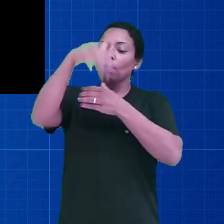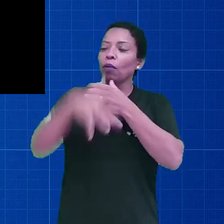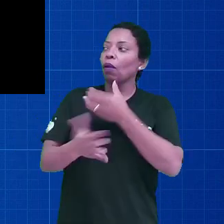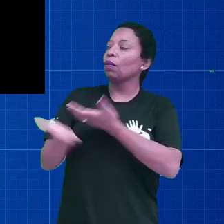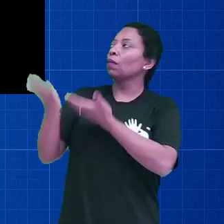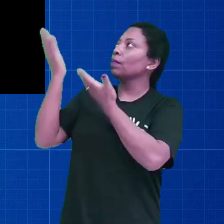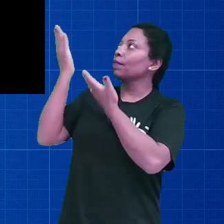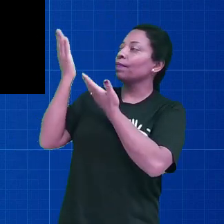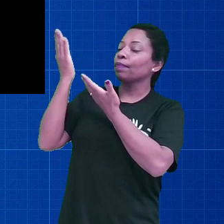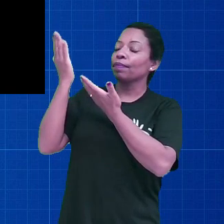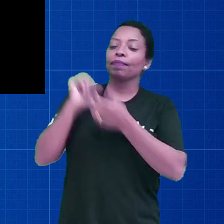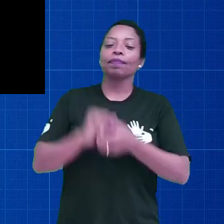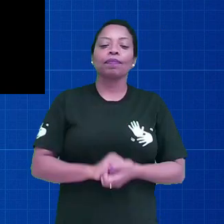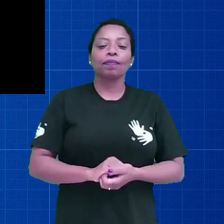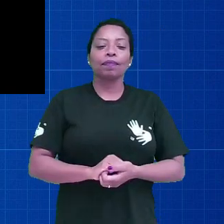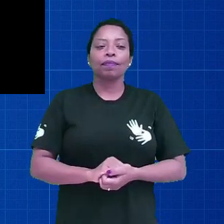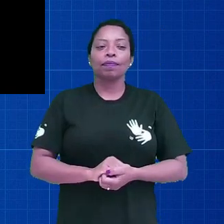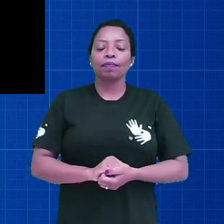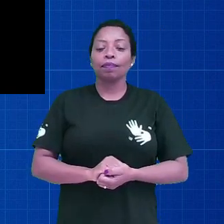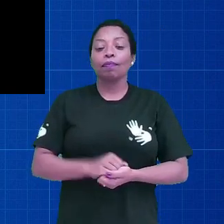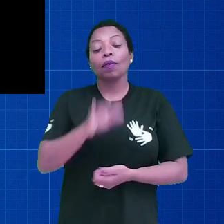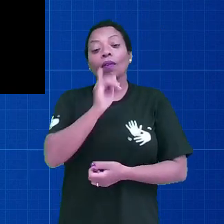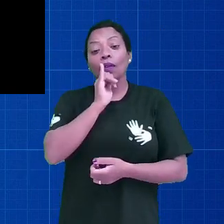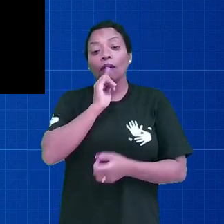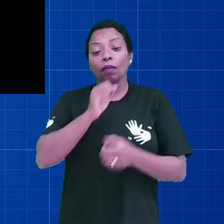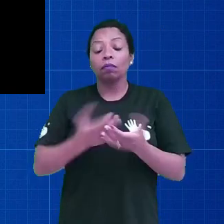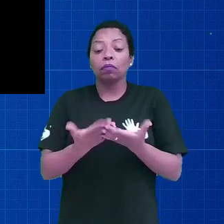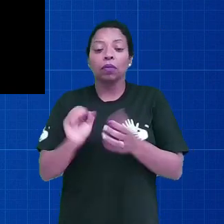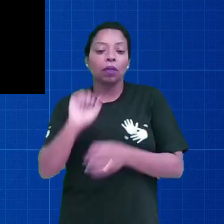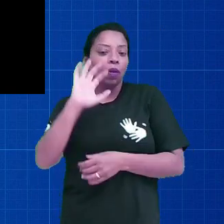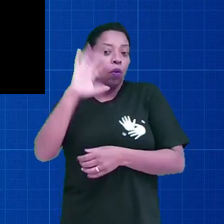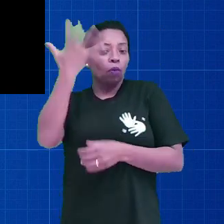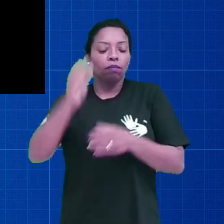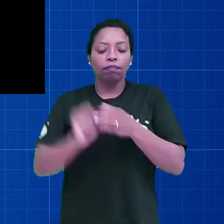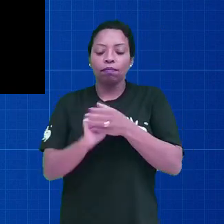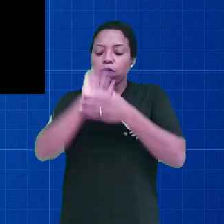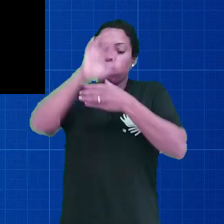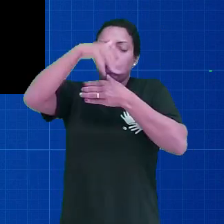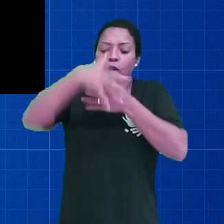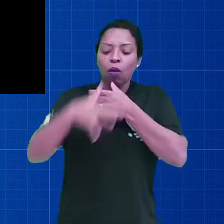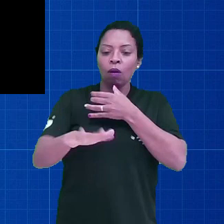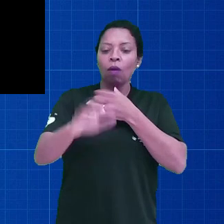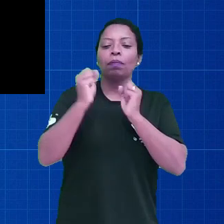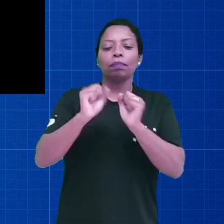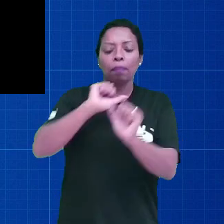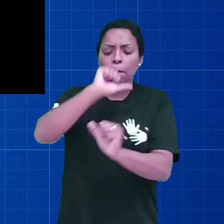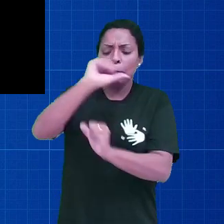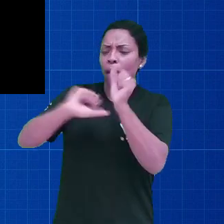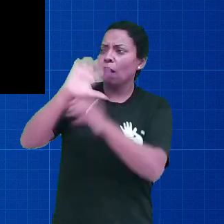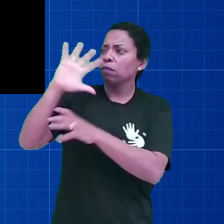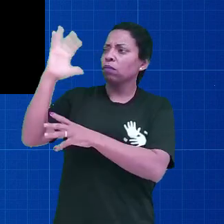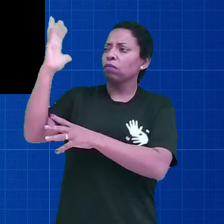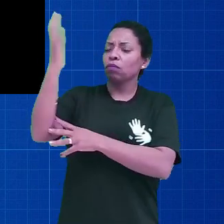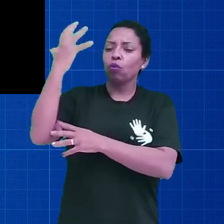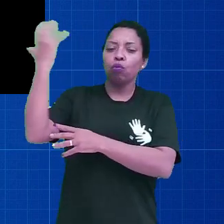Uma simples erupção vulcânica pode afetar mais o clima que anos de atividades humanas, além de